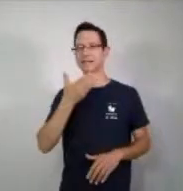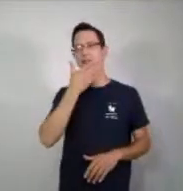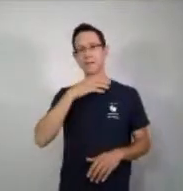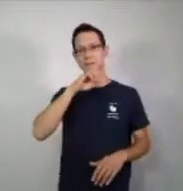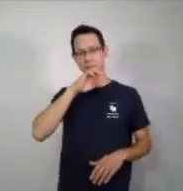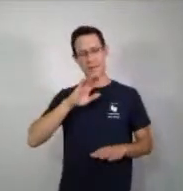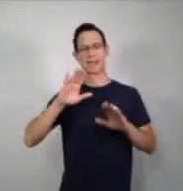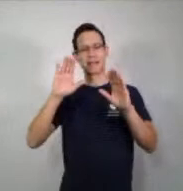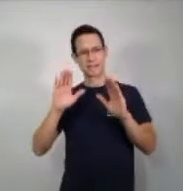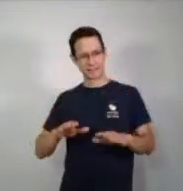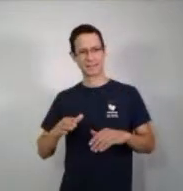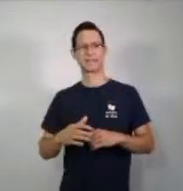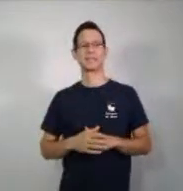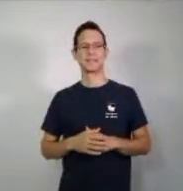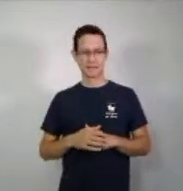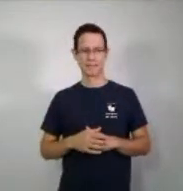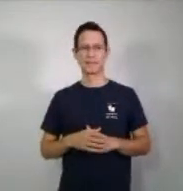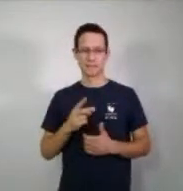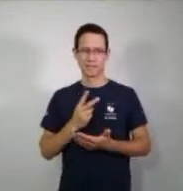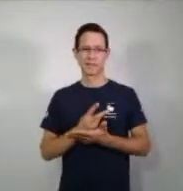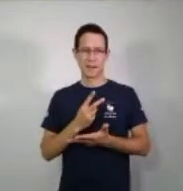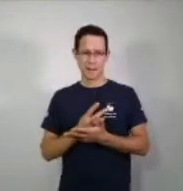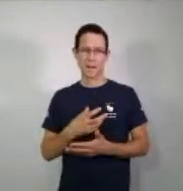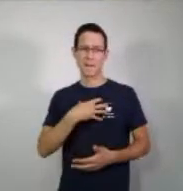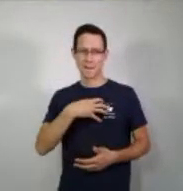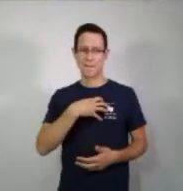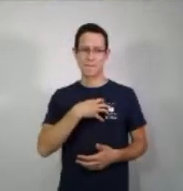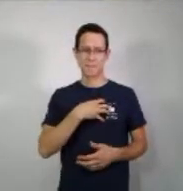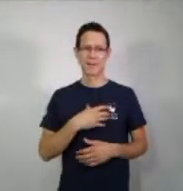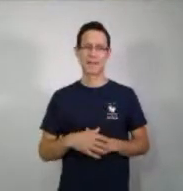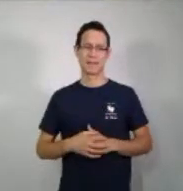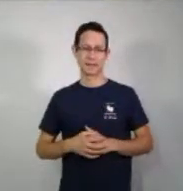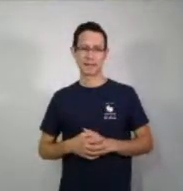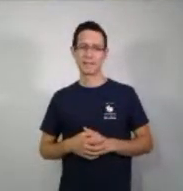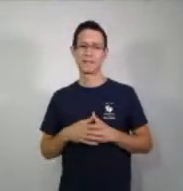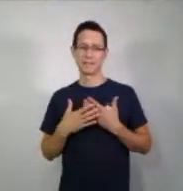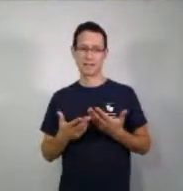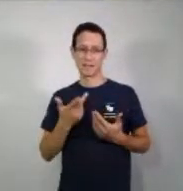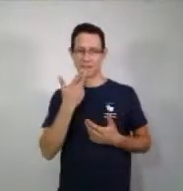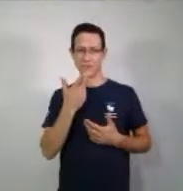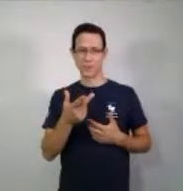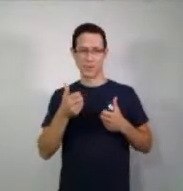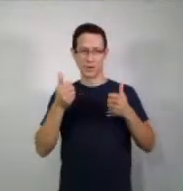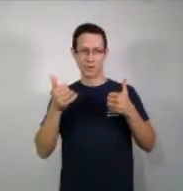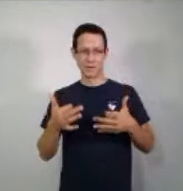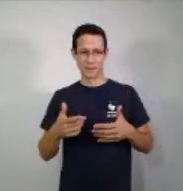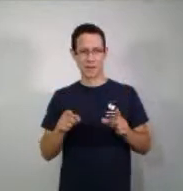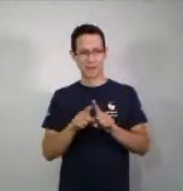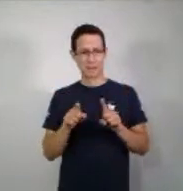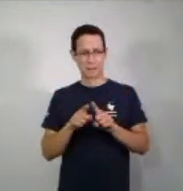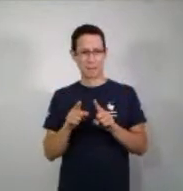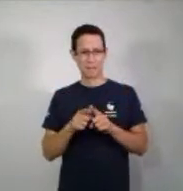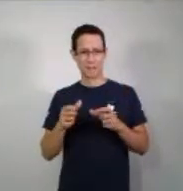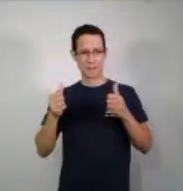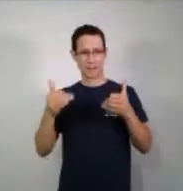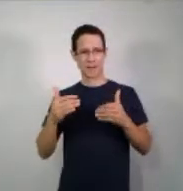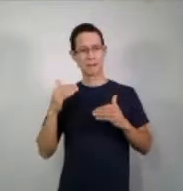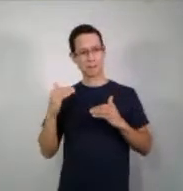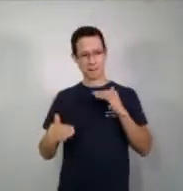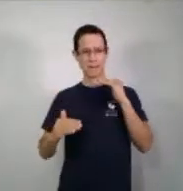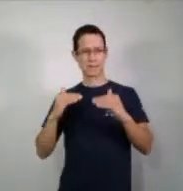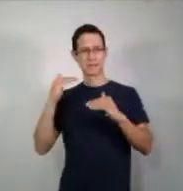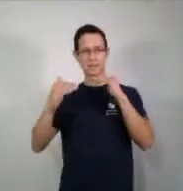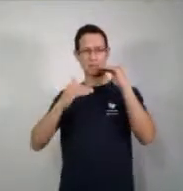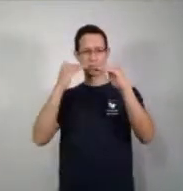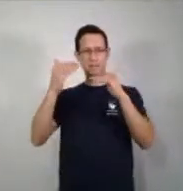que é esse universo. E aí, voltando só num ponto que você falou, né, que tem muito a ver com você também, de crescer num